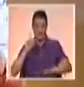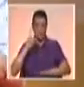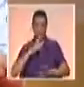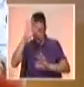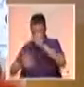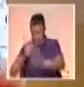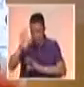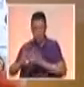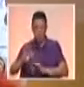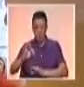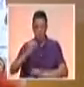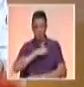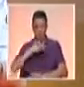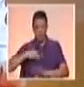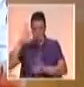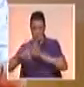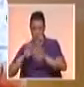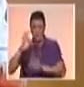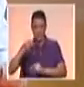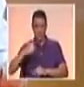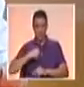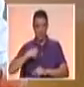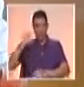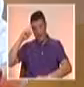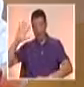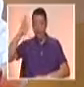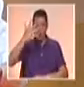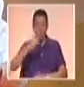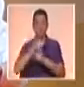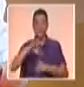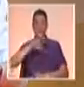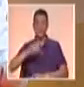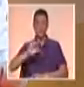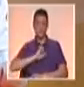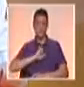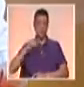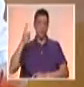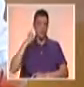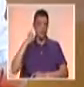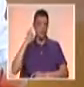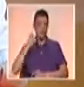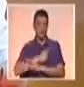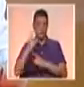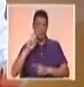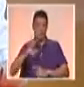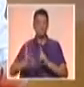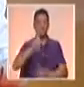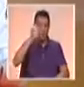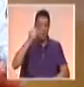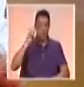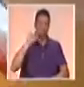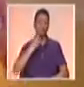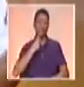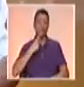trataram, isto é verdade mesmo, diziam que eu é que era louca, que o meu filho ouvia. Não é? E aos 2 anos e meio, 3 anos, detecta-se a surdez profunda,